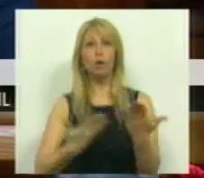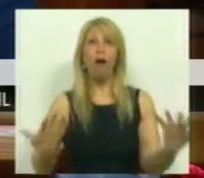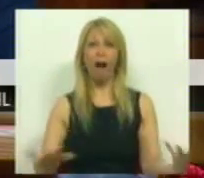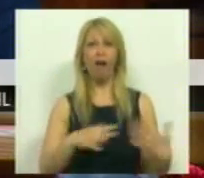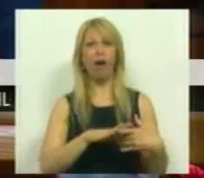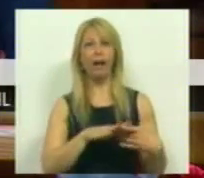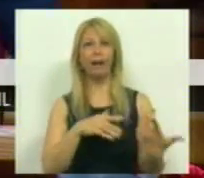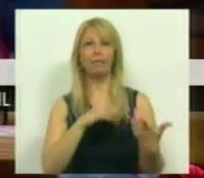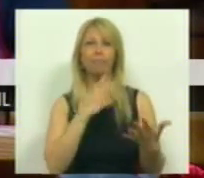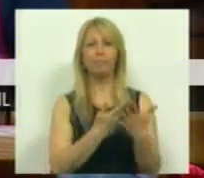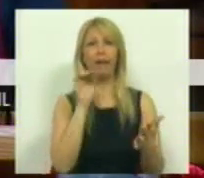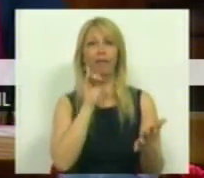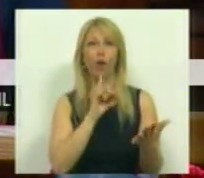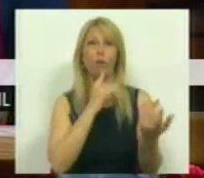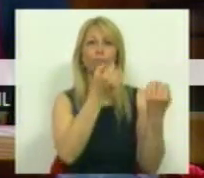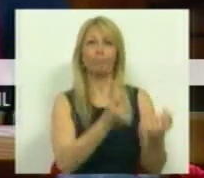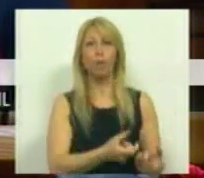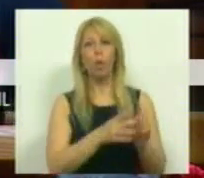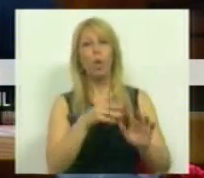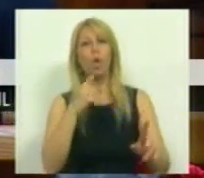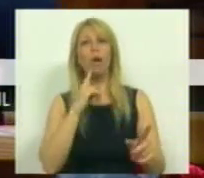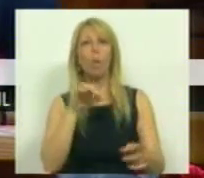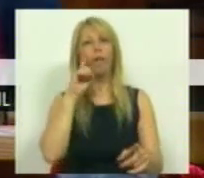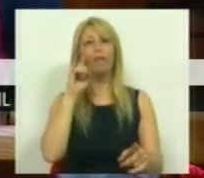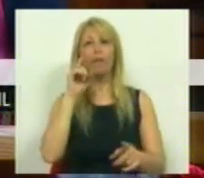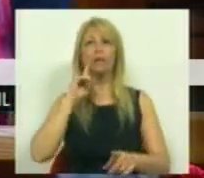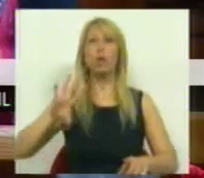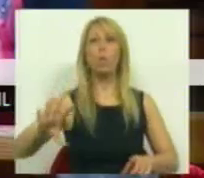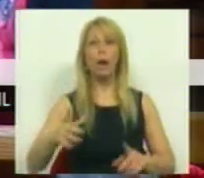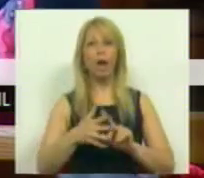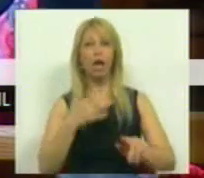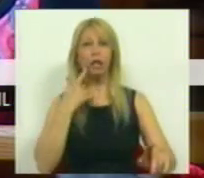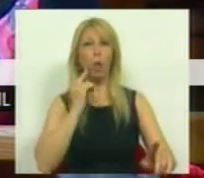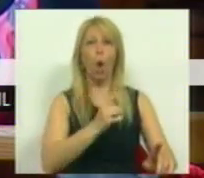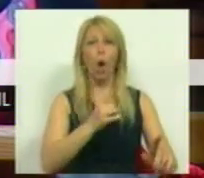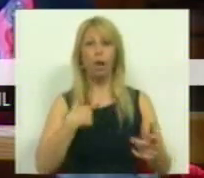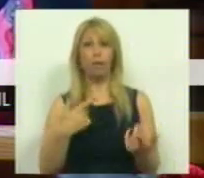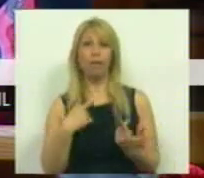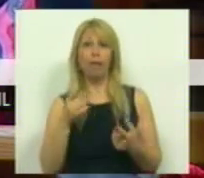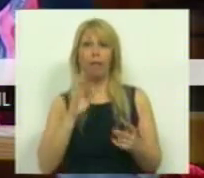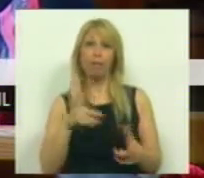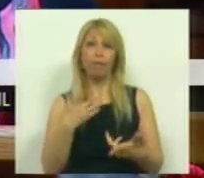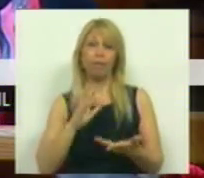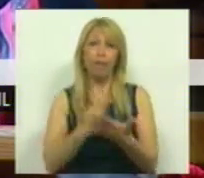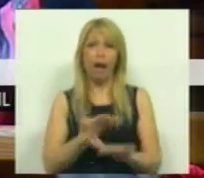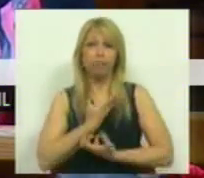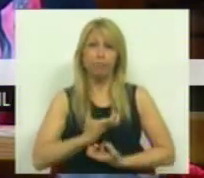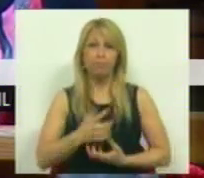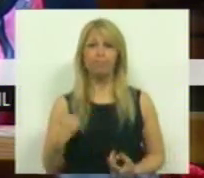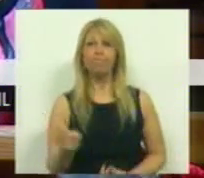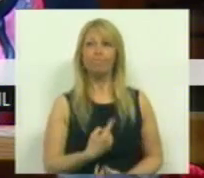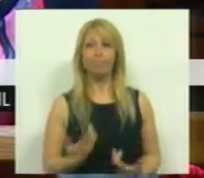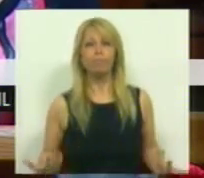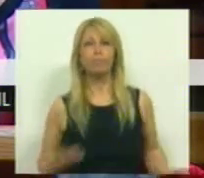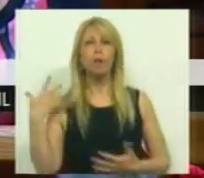espezinhada, e defender o país do protetorado que nos oprime. Os sucessivos governos têm-se rebaixado